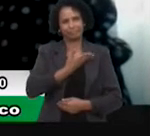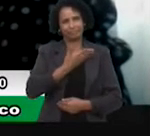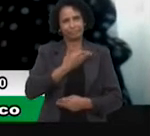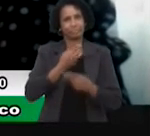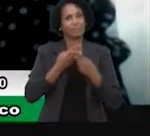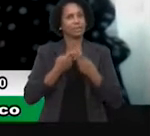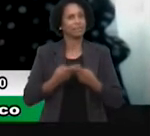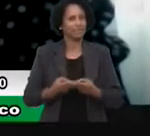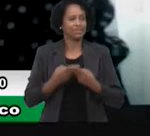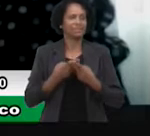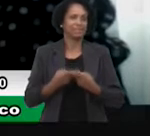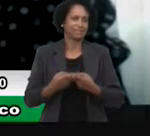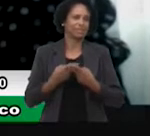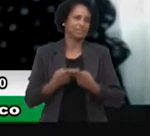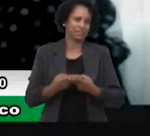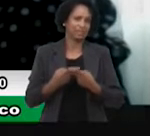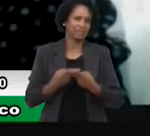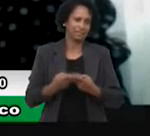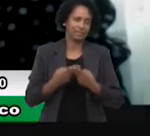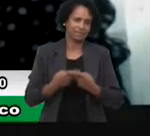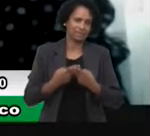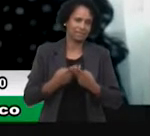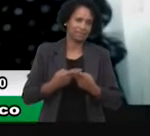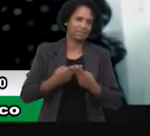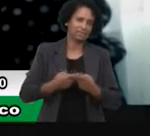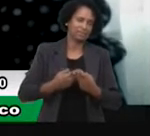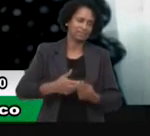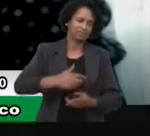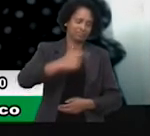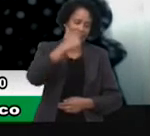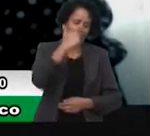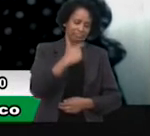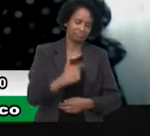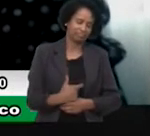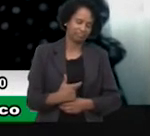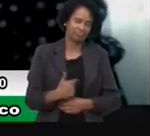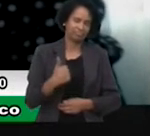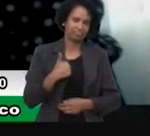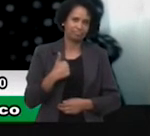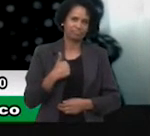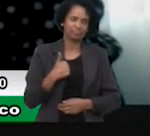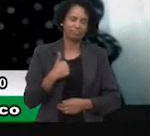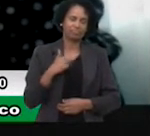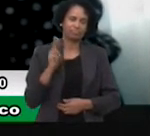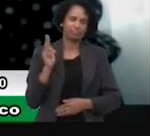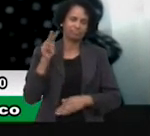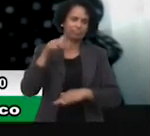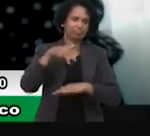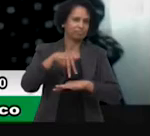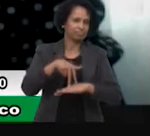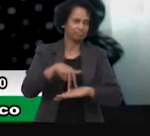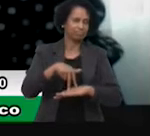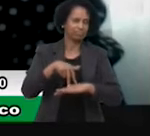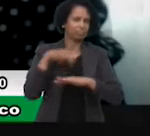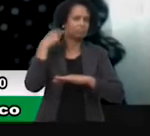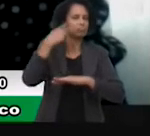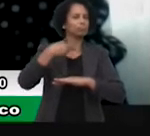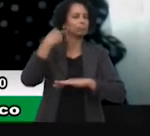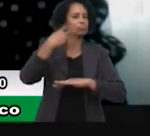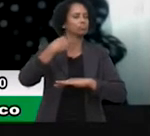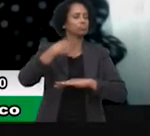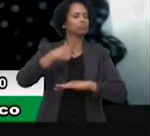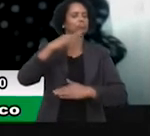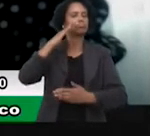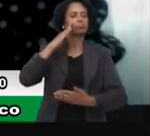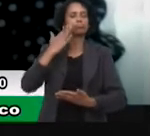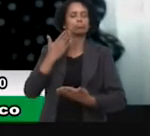E eu fui à Câmara e fiz o que me propus, fui coerente naquilo que acreditava